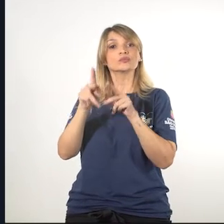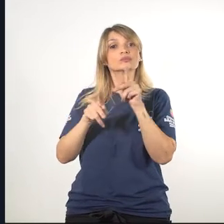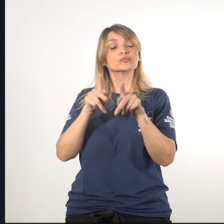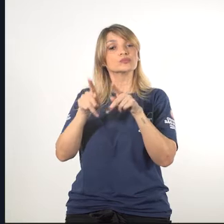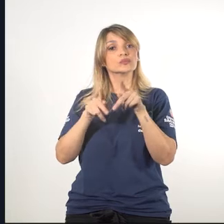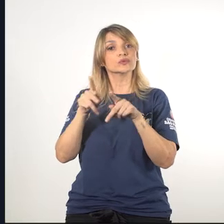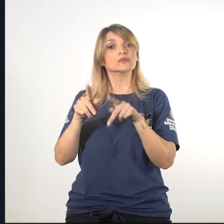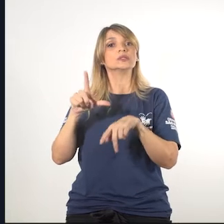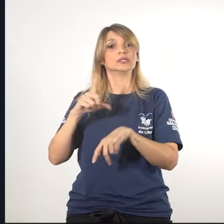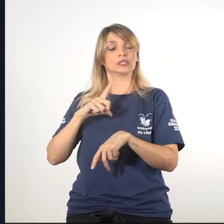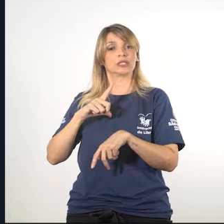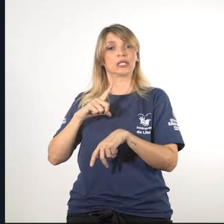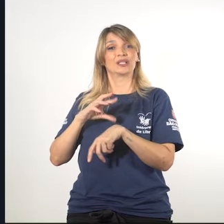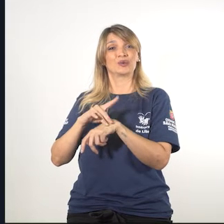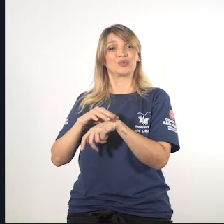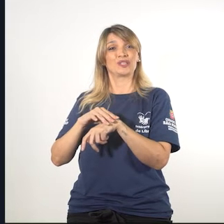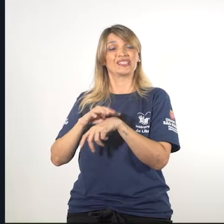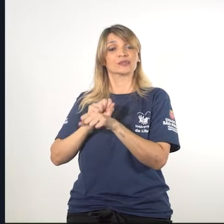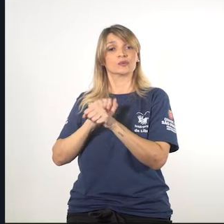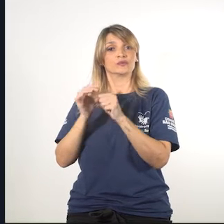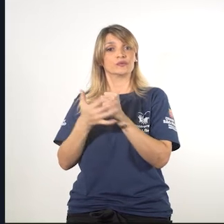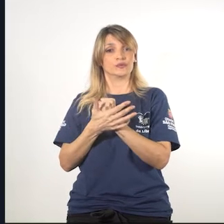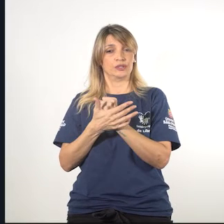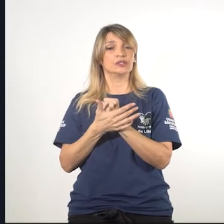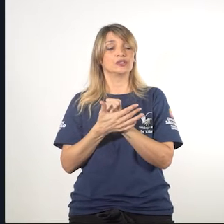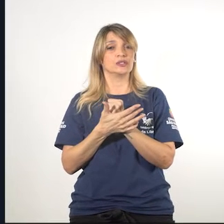tiverem a doença Covid em curso